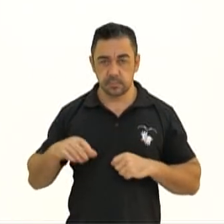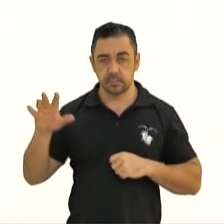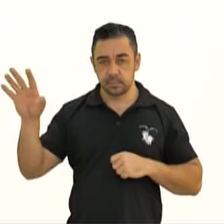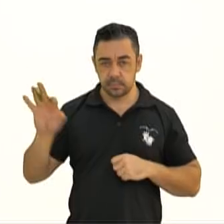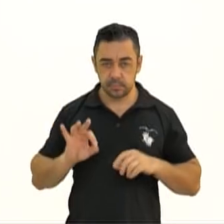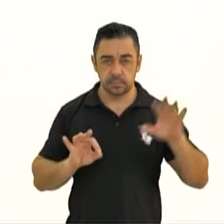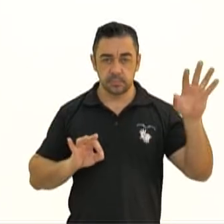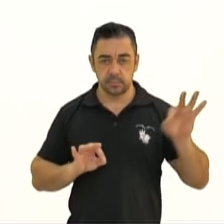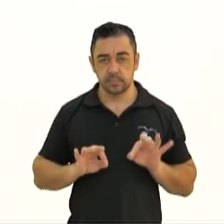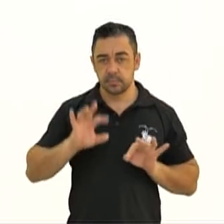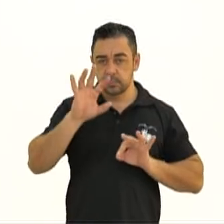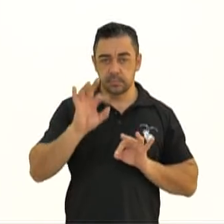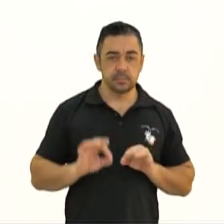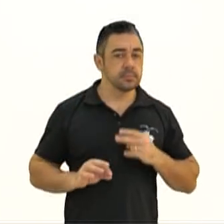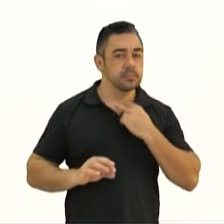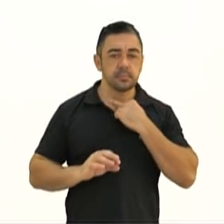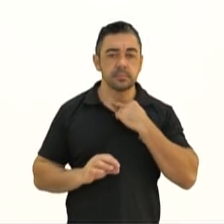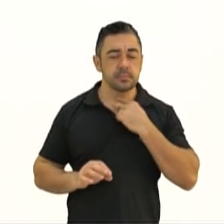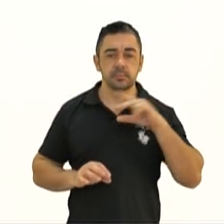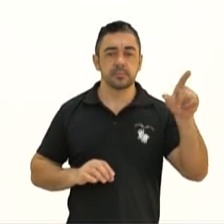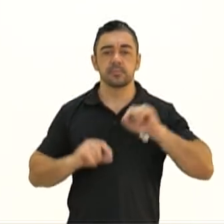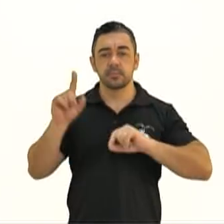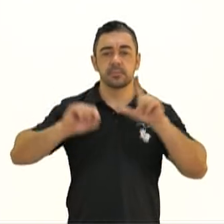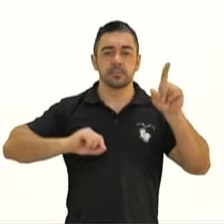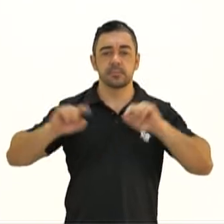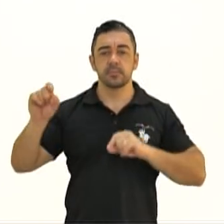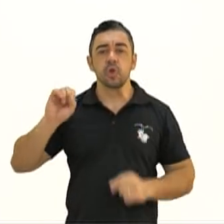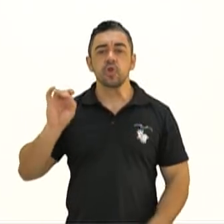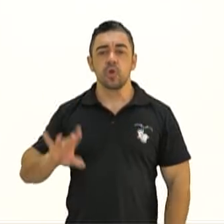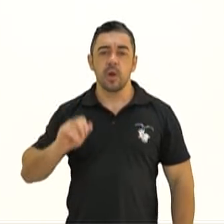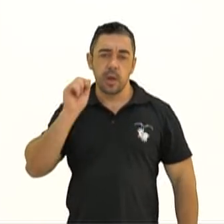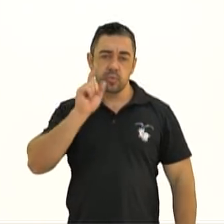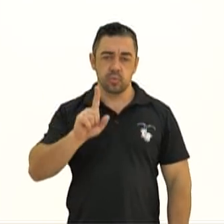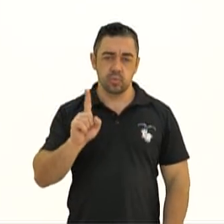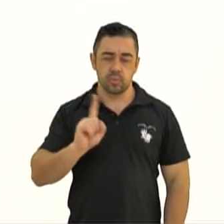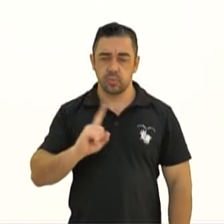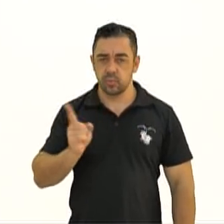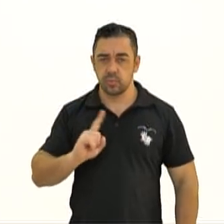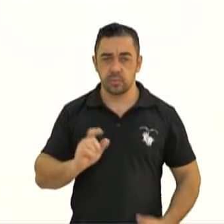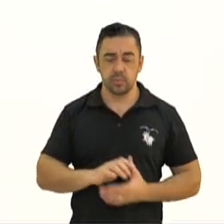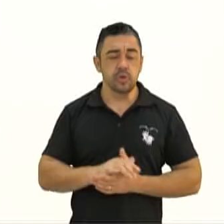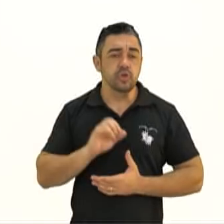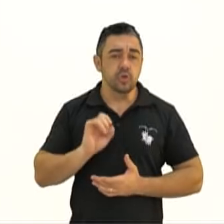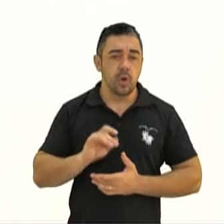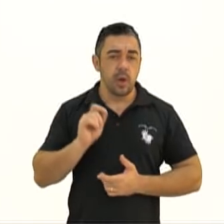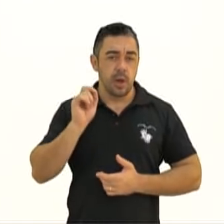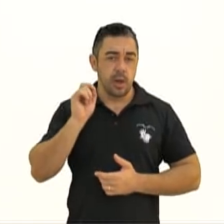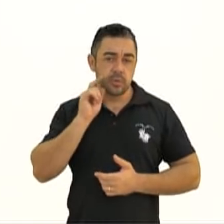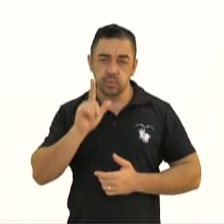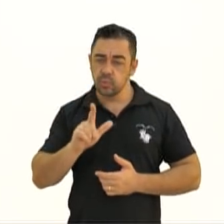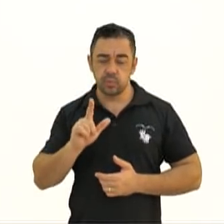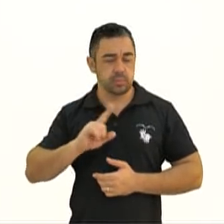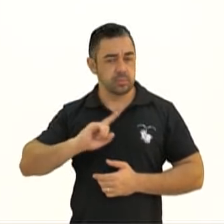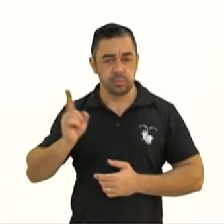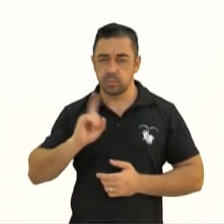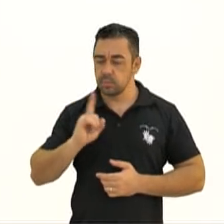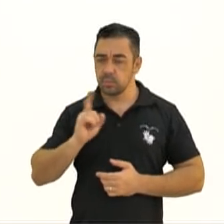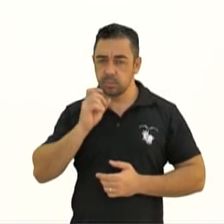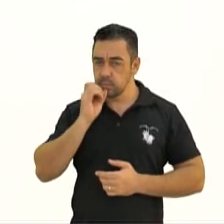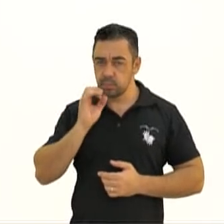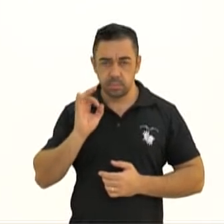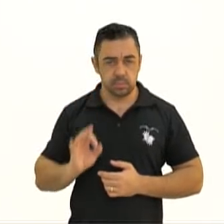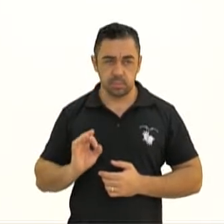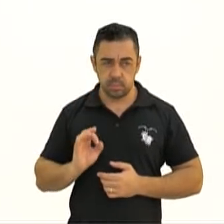ser significativa. Então, por exemplo, se tivesse só pessoas aqui na cor azul, ela não seria significativa.